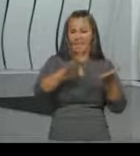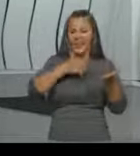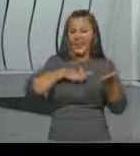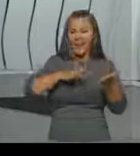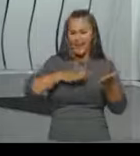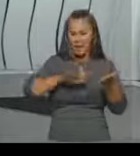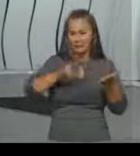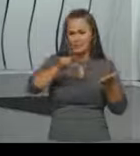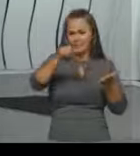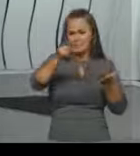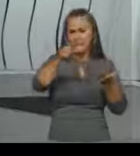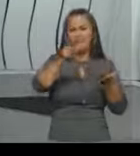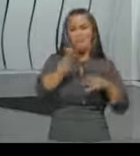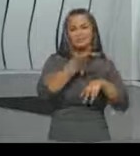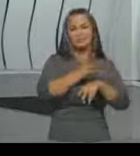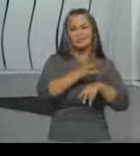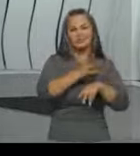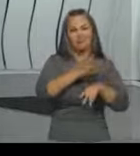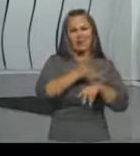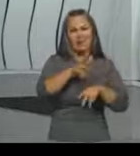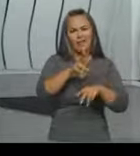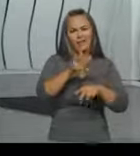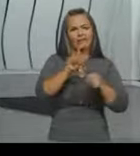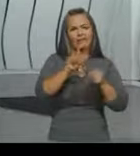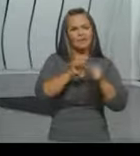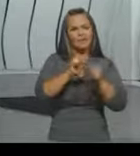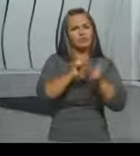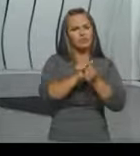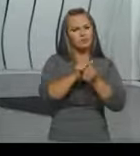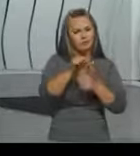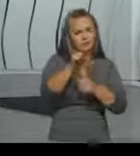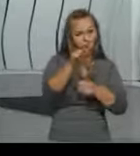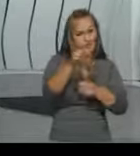um a um, para treinar como é que faz aquela regra de 3